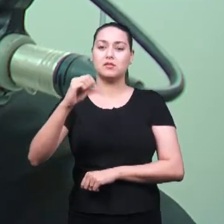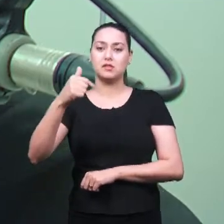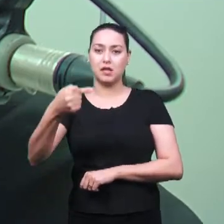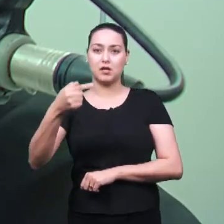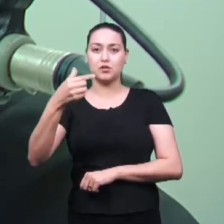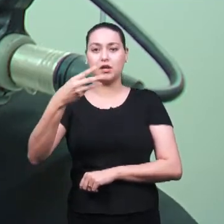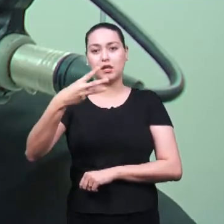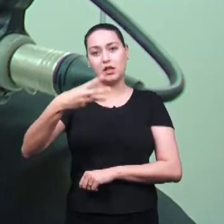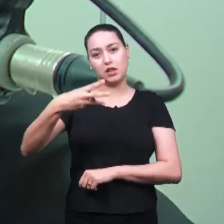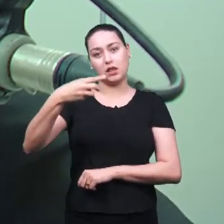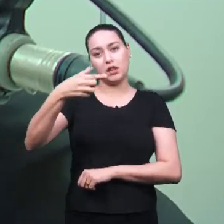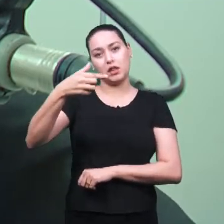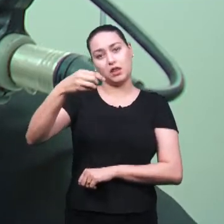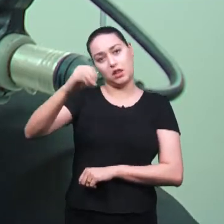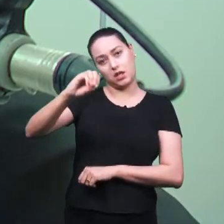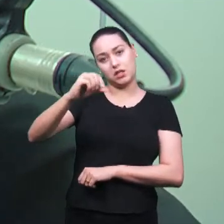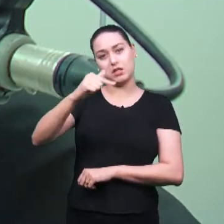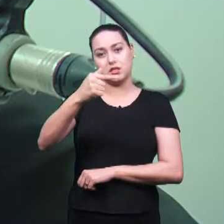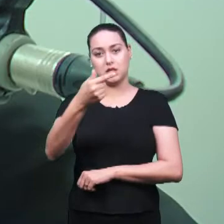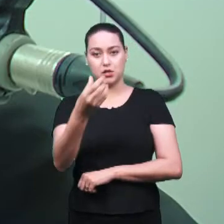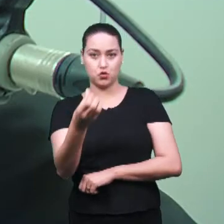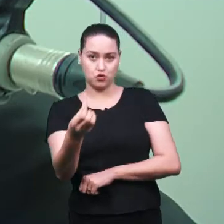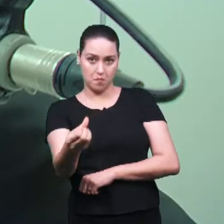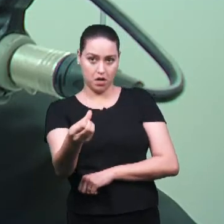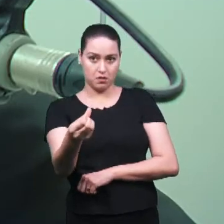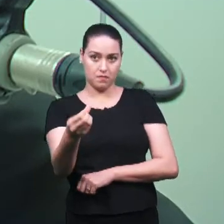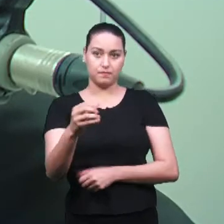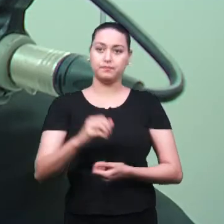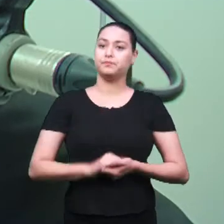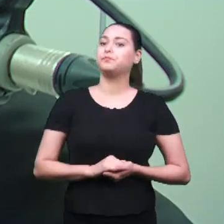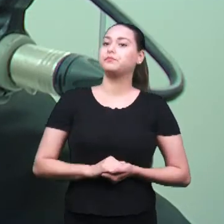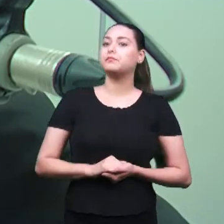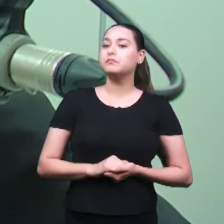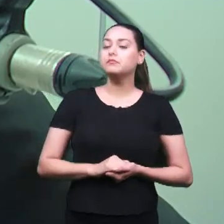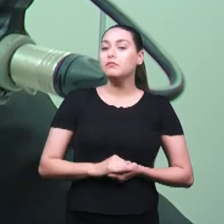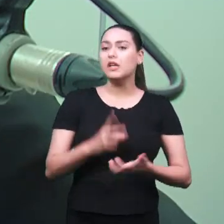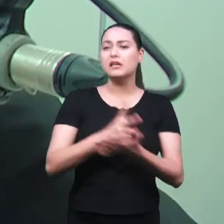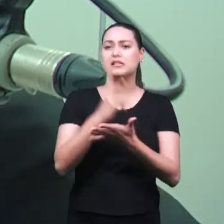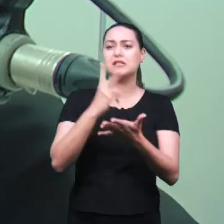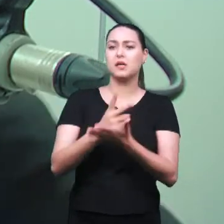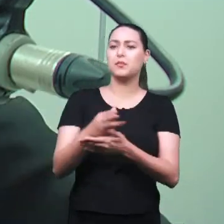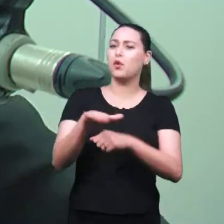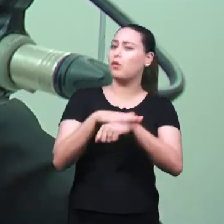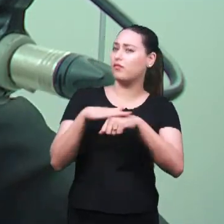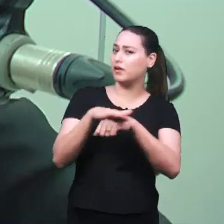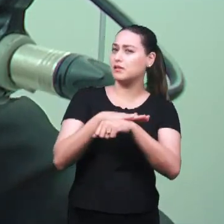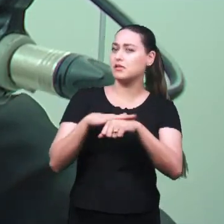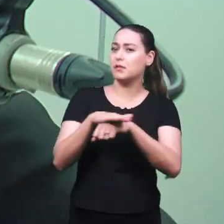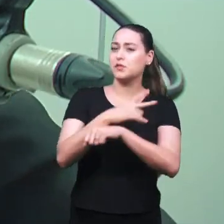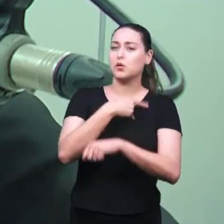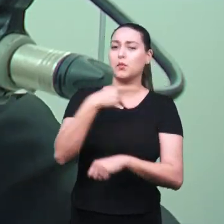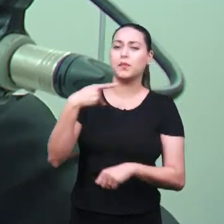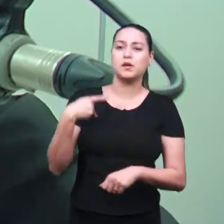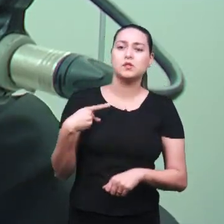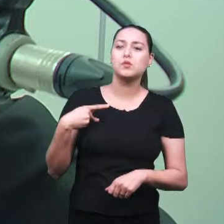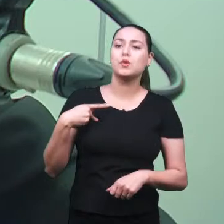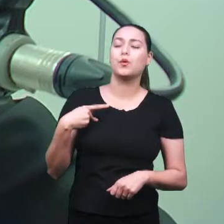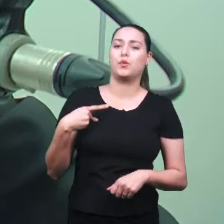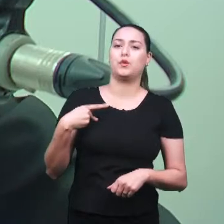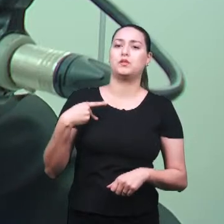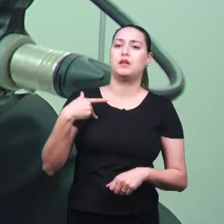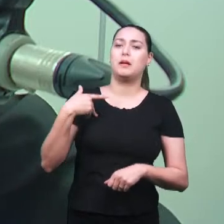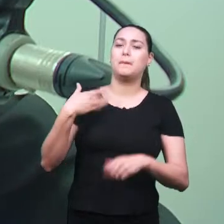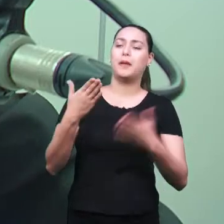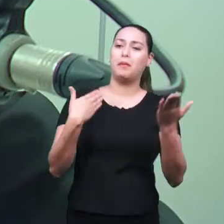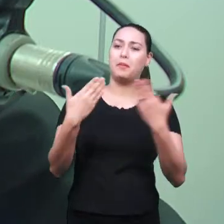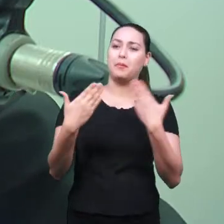segunda-feira, 21 horas, sempre nós conversamos ali com os pastores que participam e contamos experiências. Eles contam as experiências